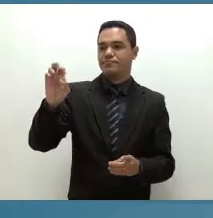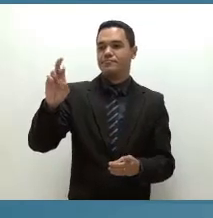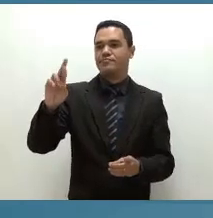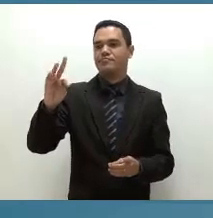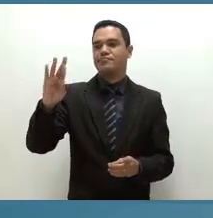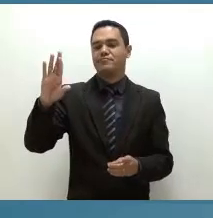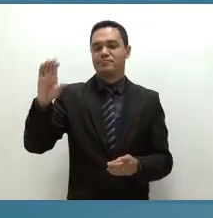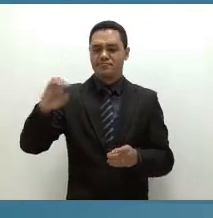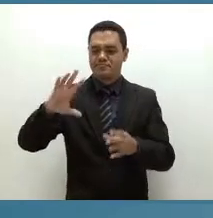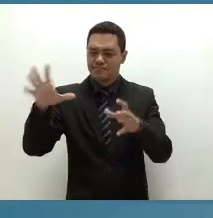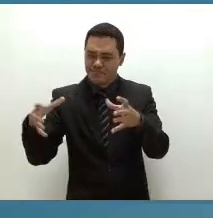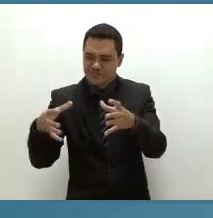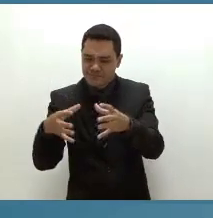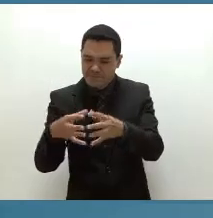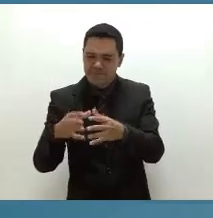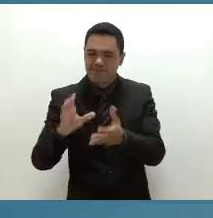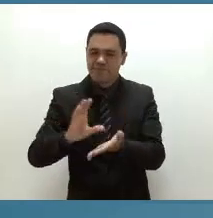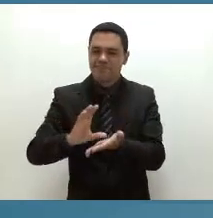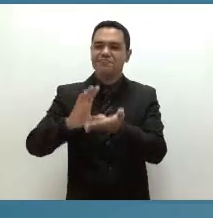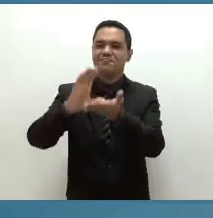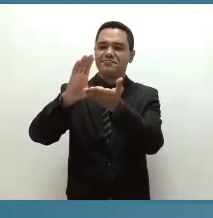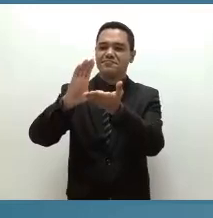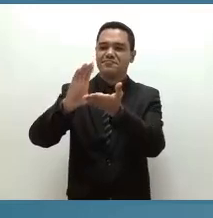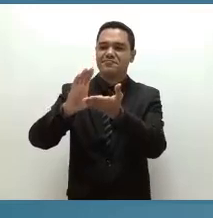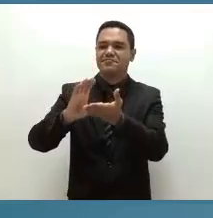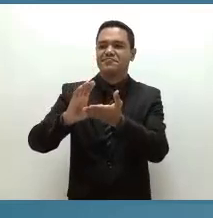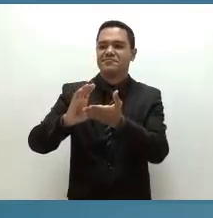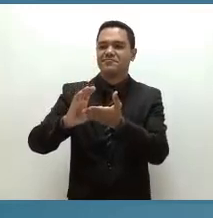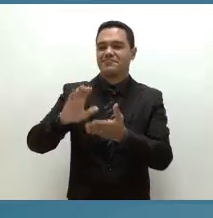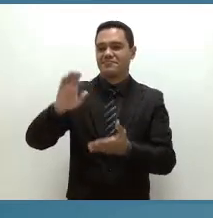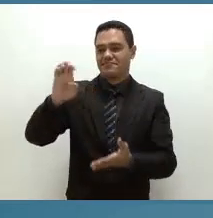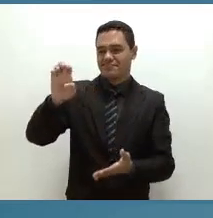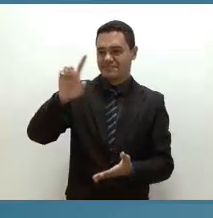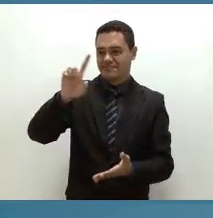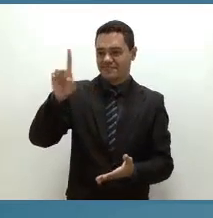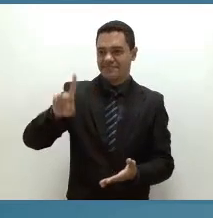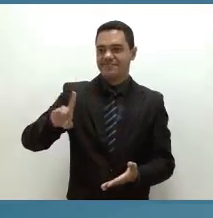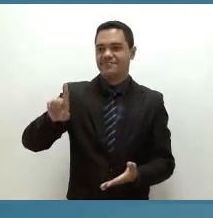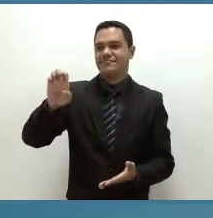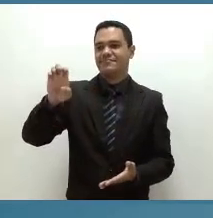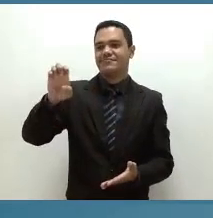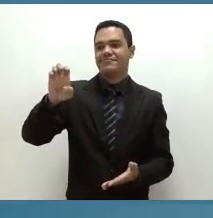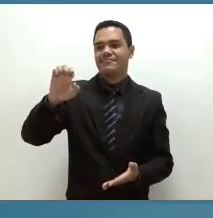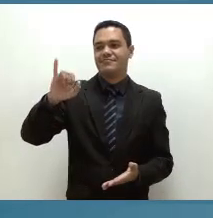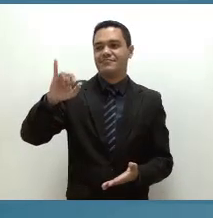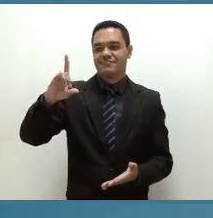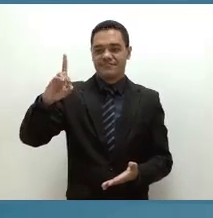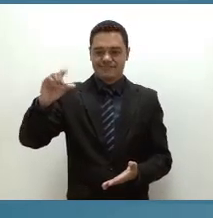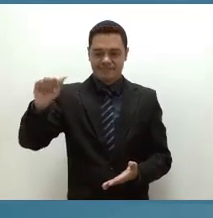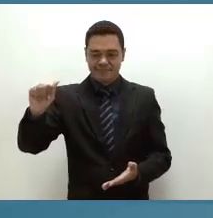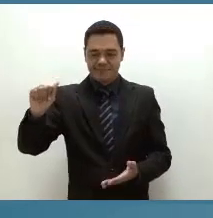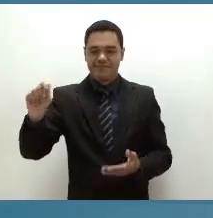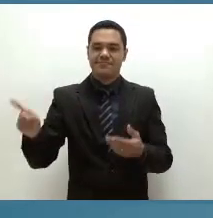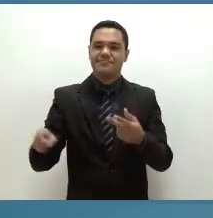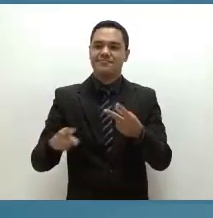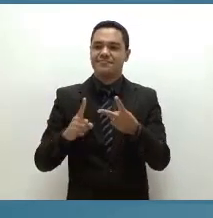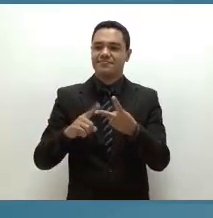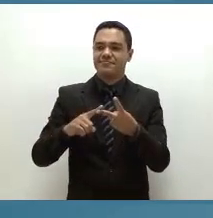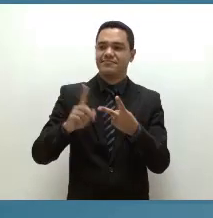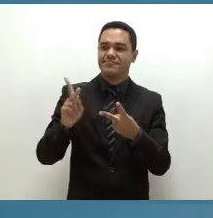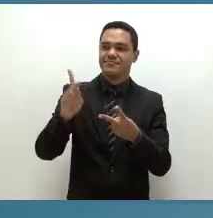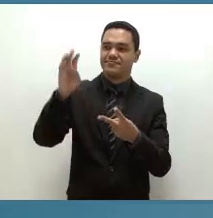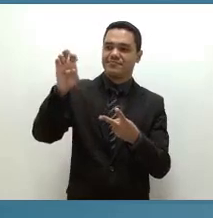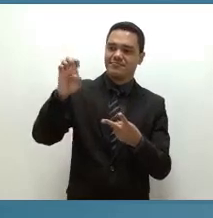Zilda, desembargadora Kedma, desembargadora Milcar e desembargadora Mark. A história,